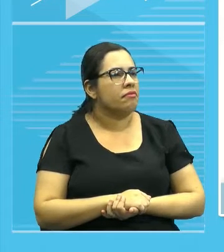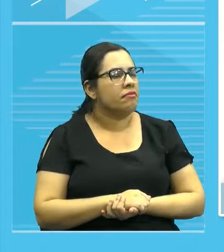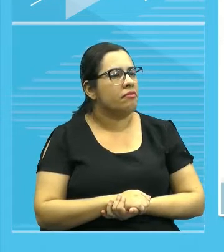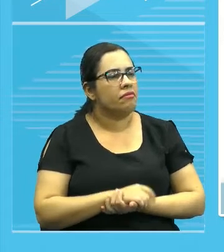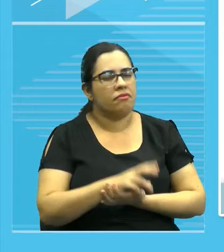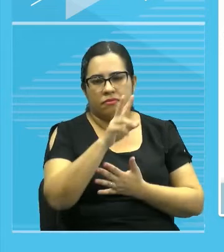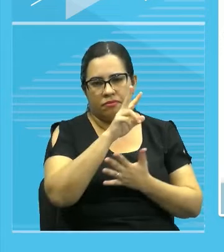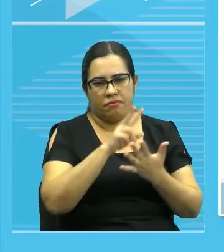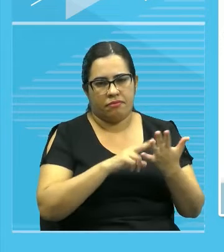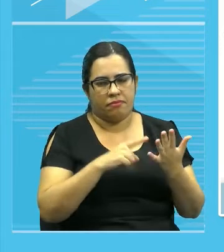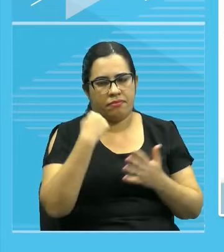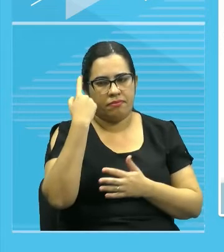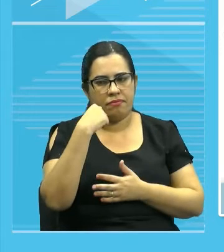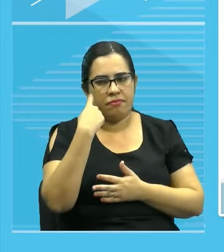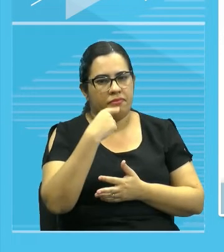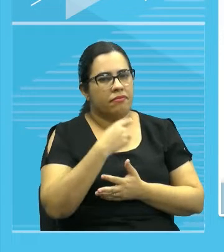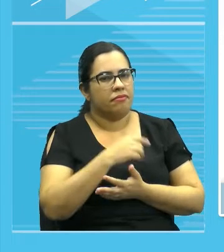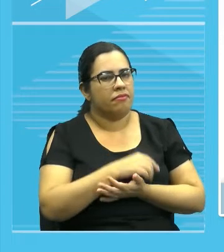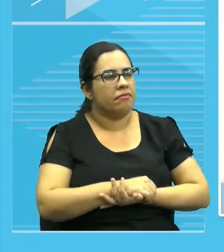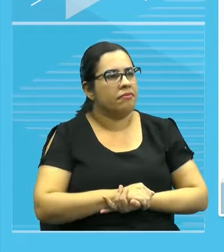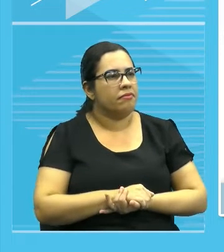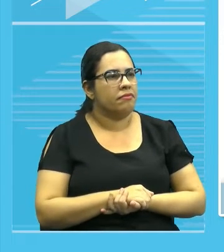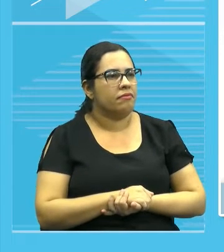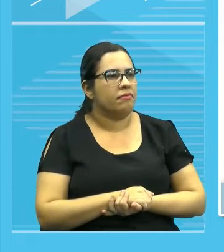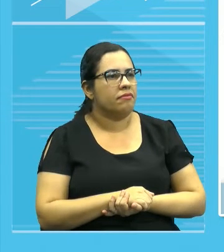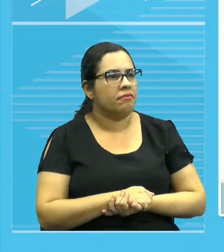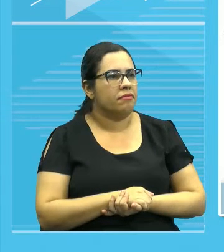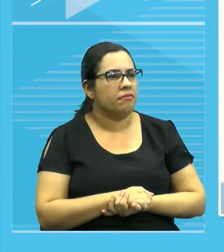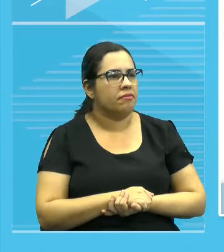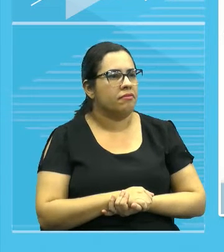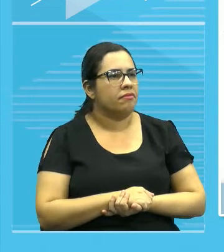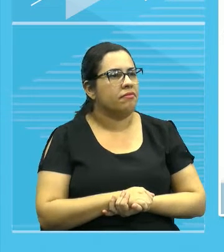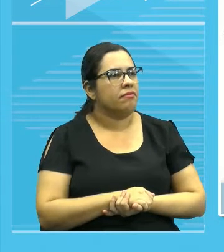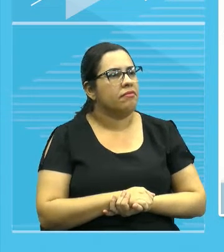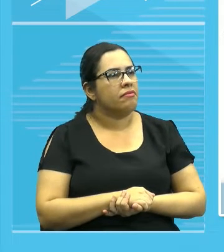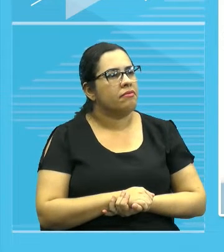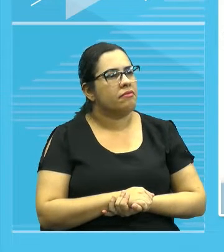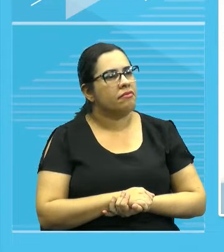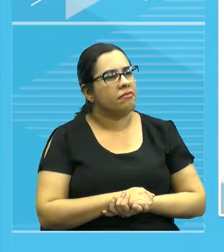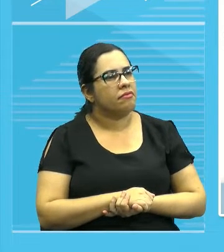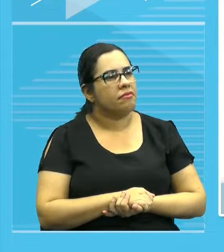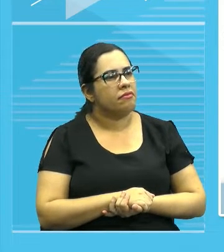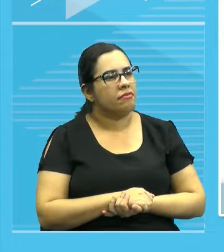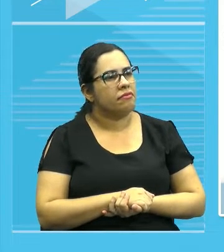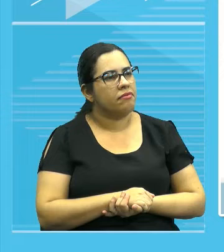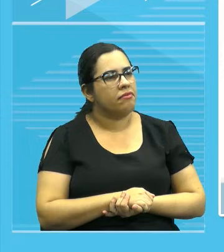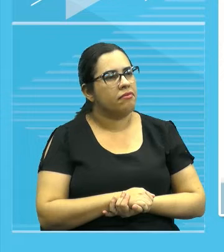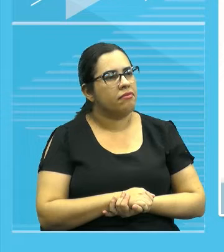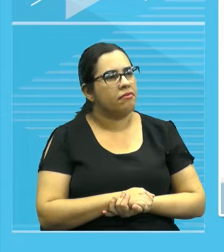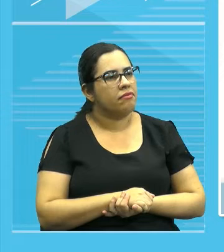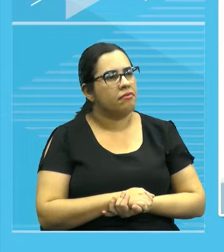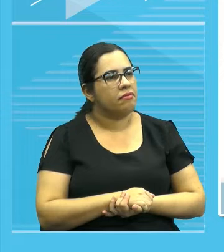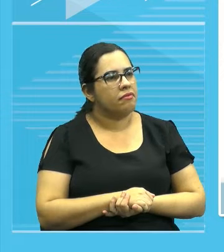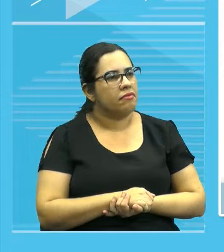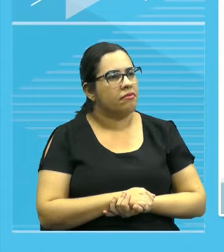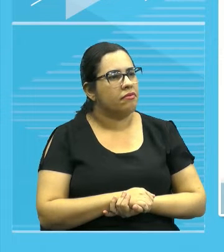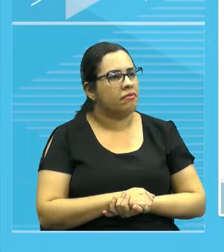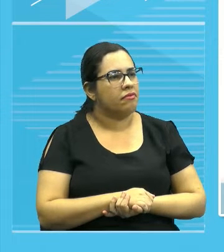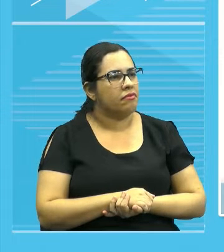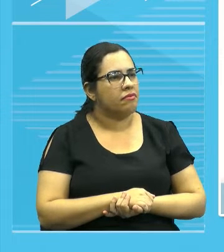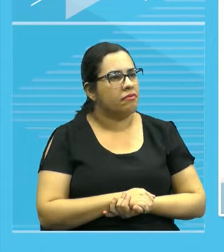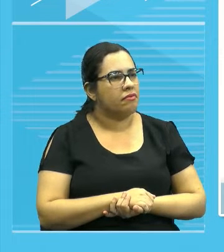alunas vezes se leva-lamando a lá naturaliza repartindo desgraças